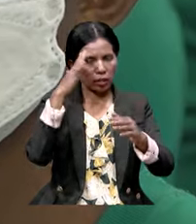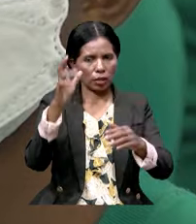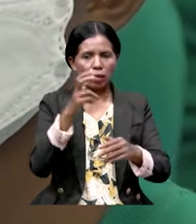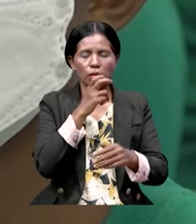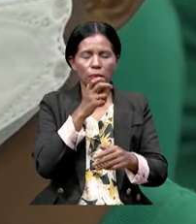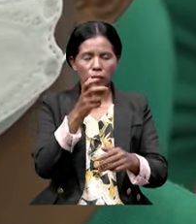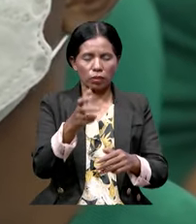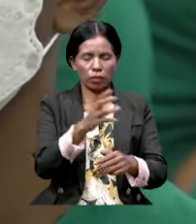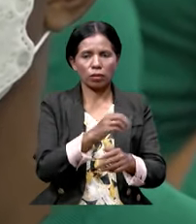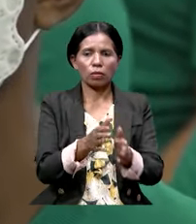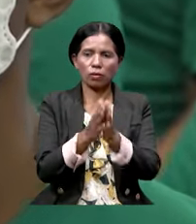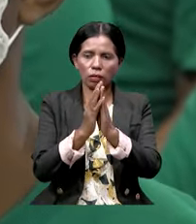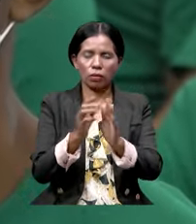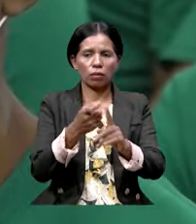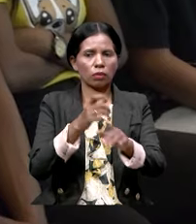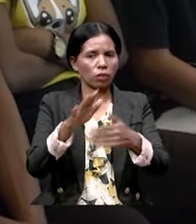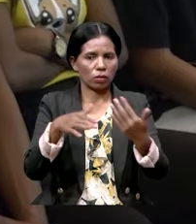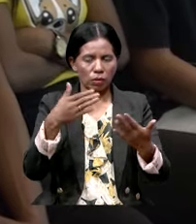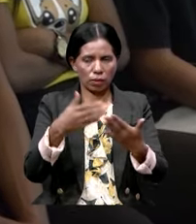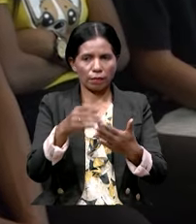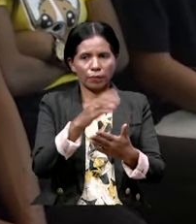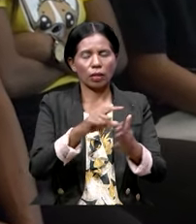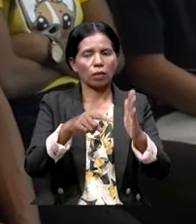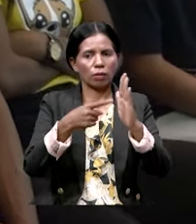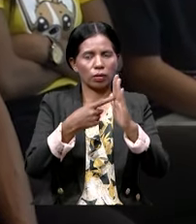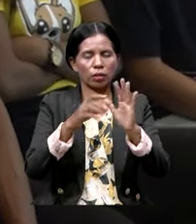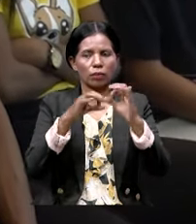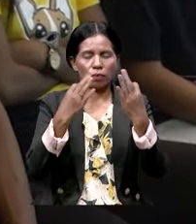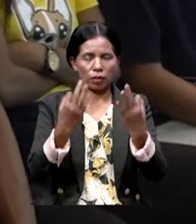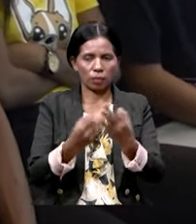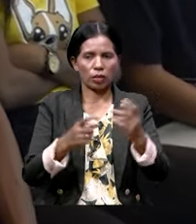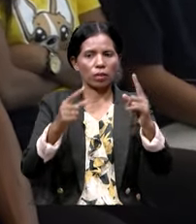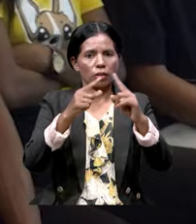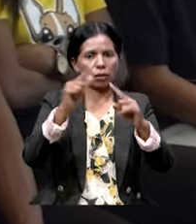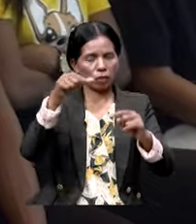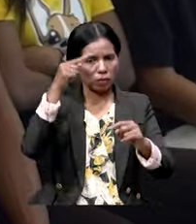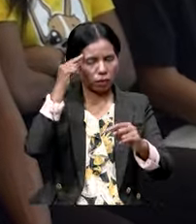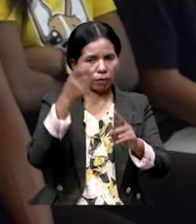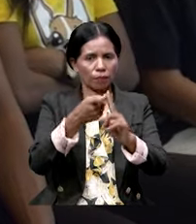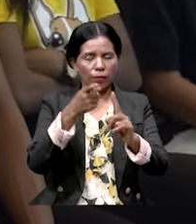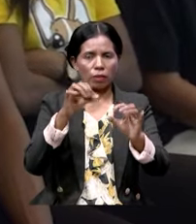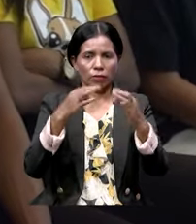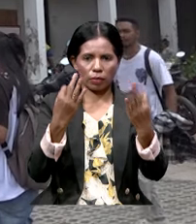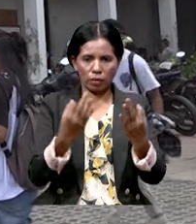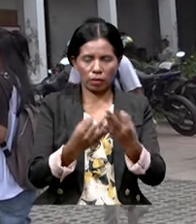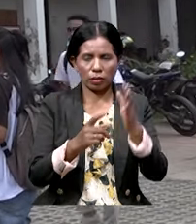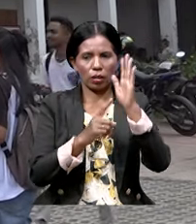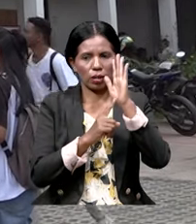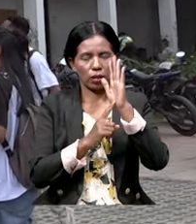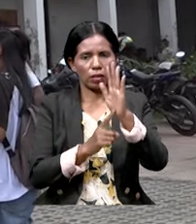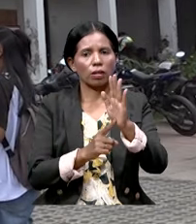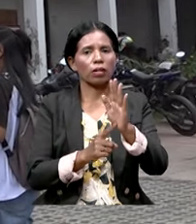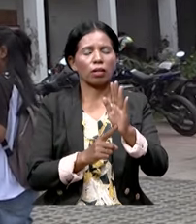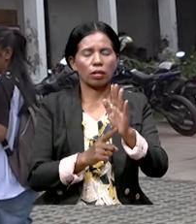exige colaboração russi parte hotu-hotu, hahu russi família to governo. Russi parte família, ha toma no ansira ho